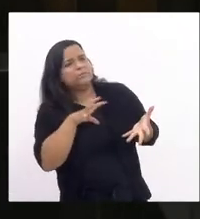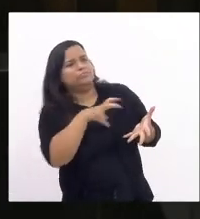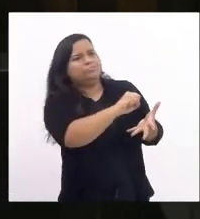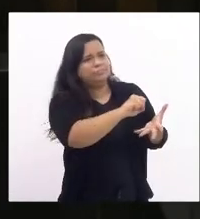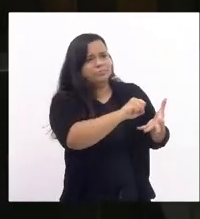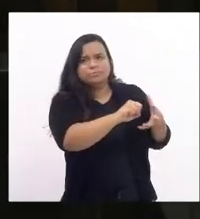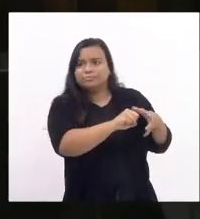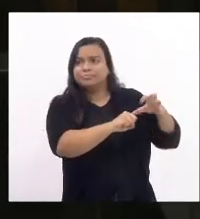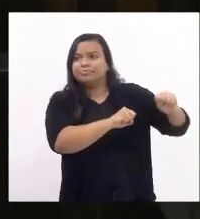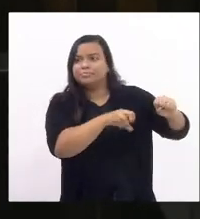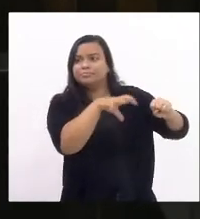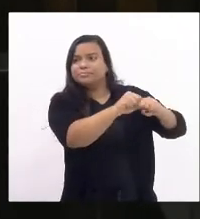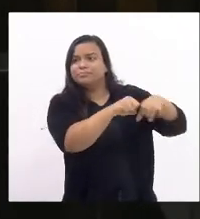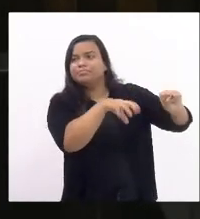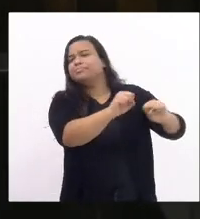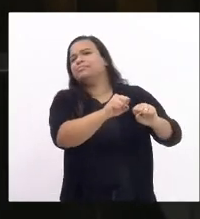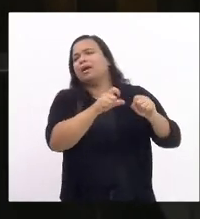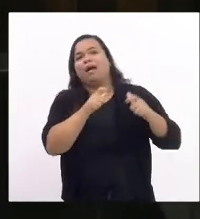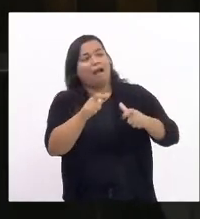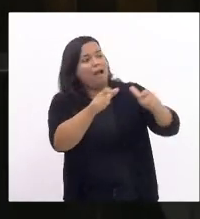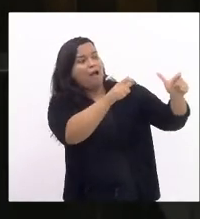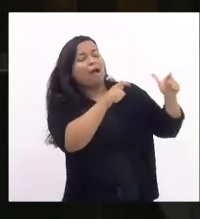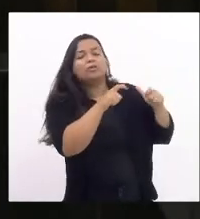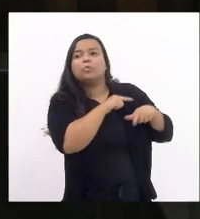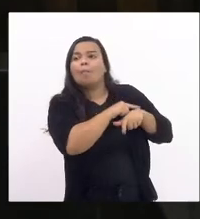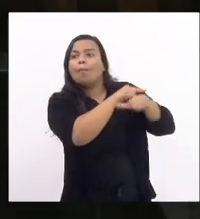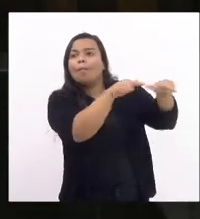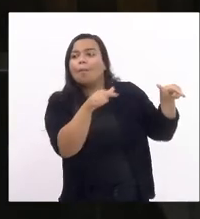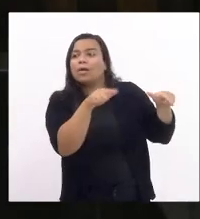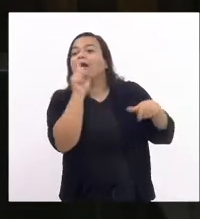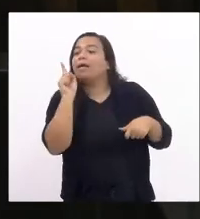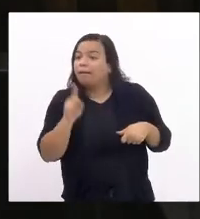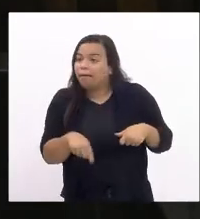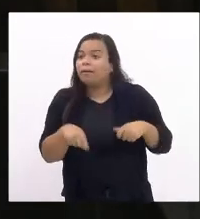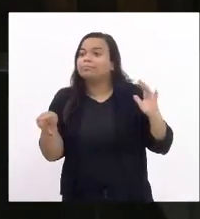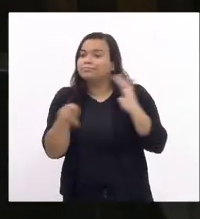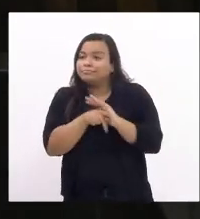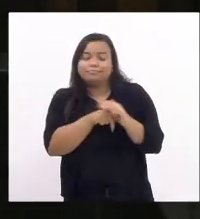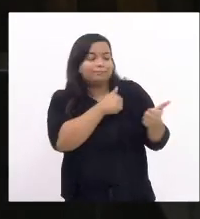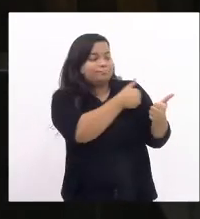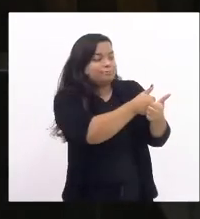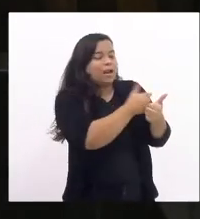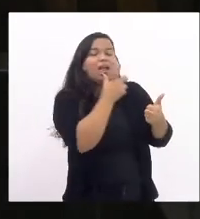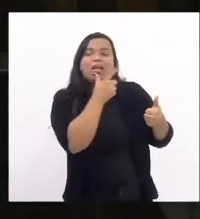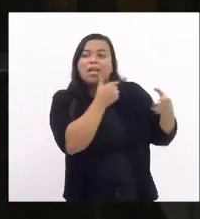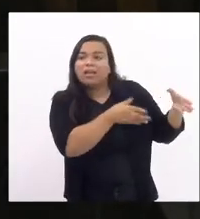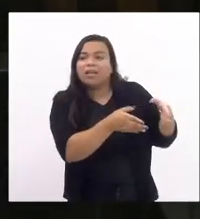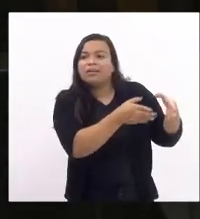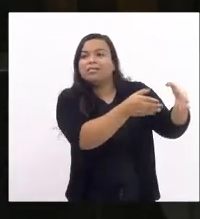áreas desocupadas no nosso estado geralmente são áreas de encosta.